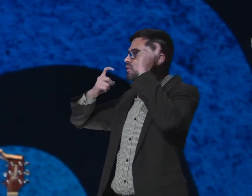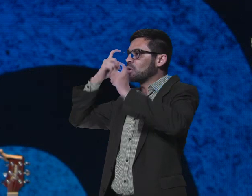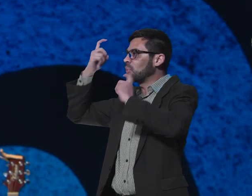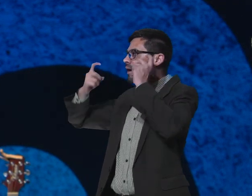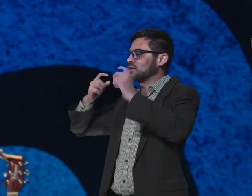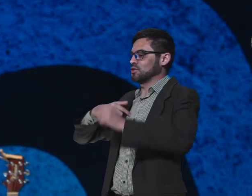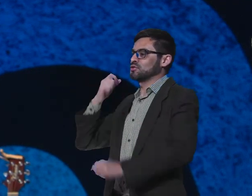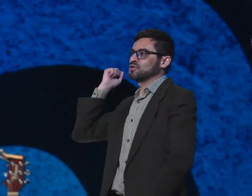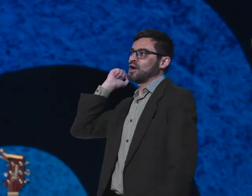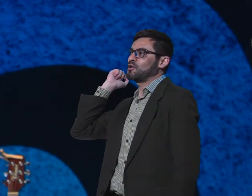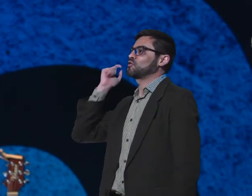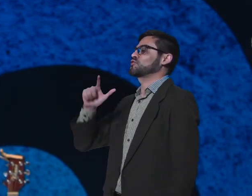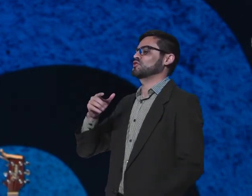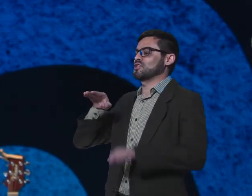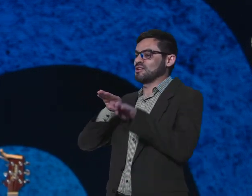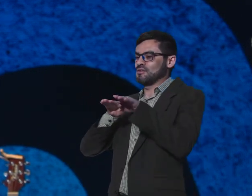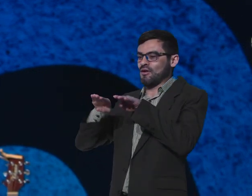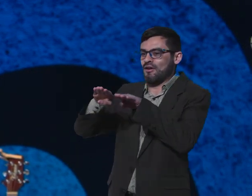já consegui a vaga.